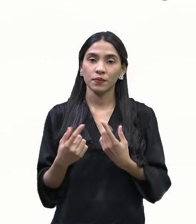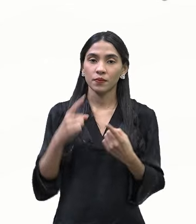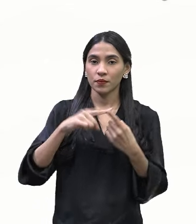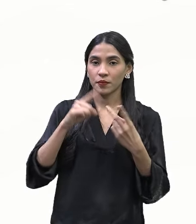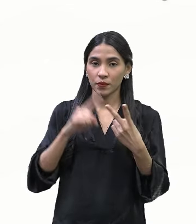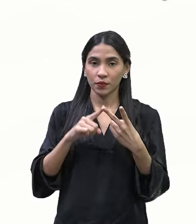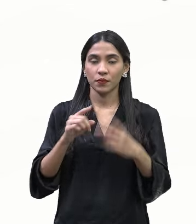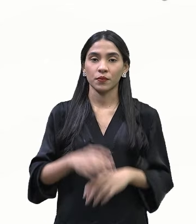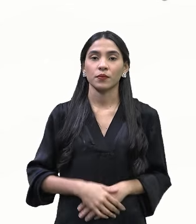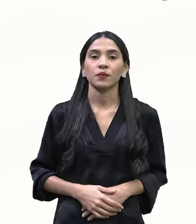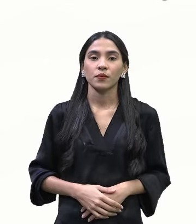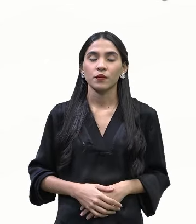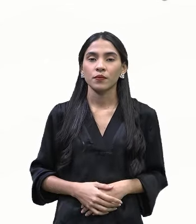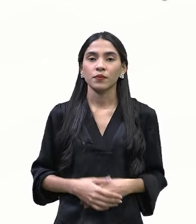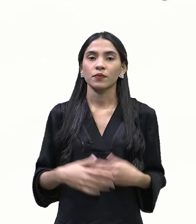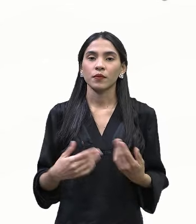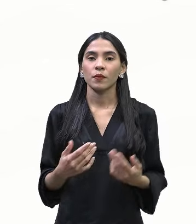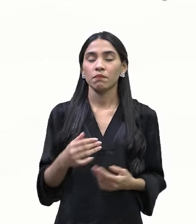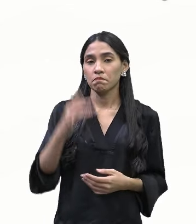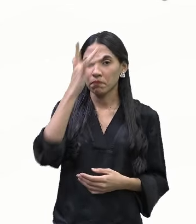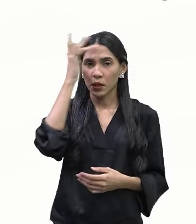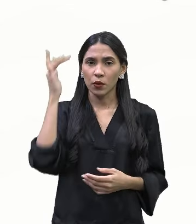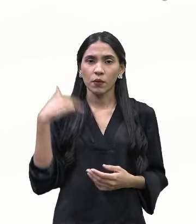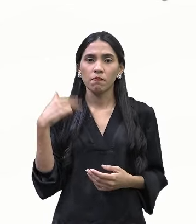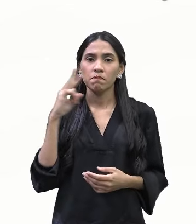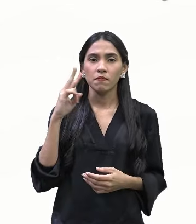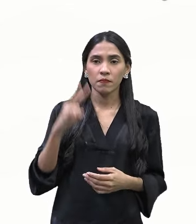dois. Para quem assistiu,